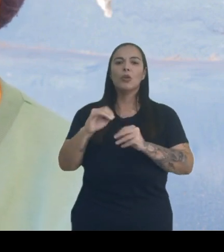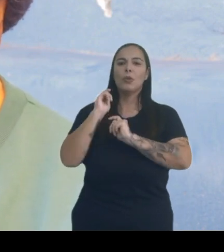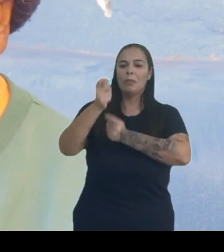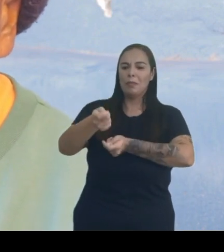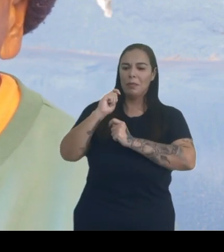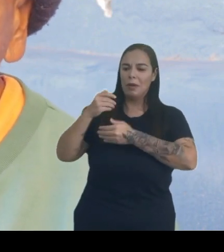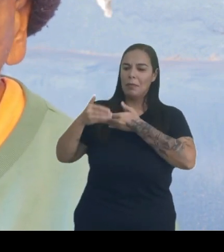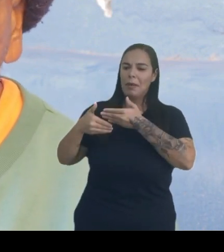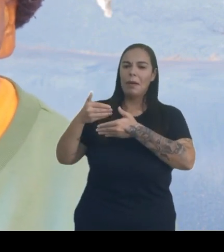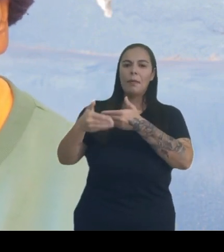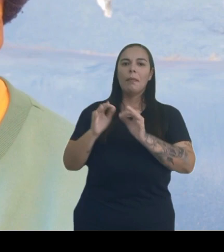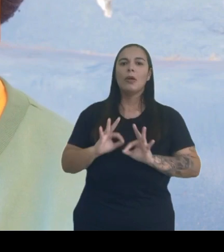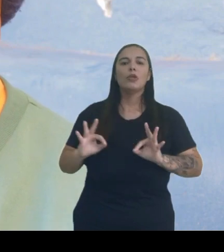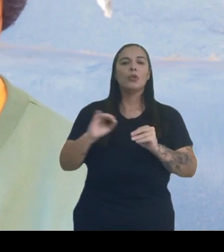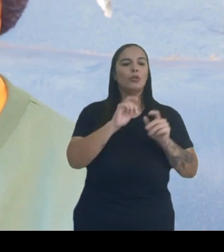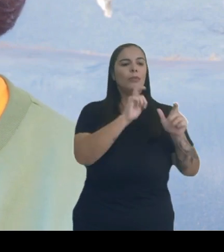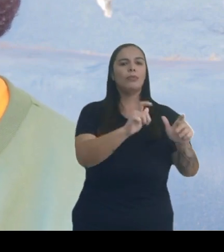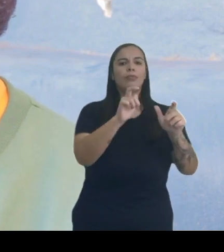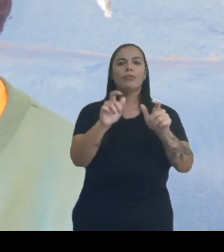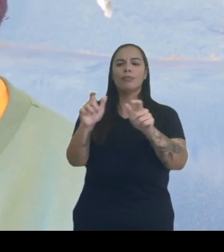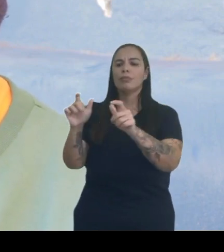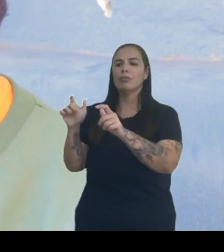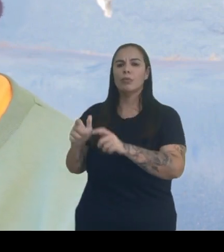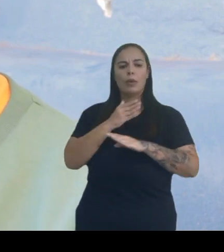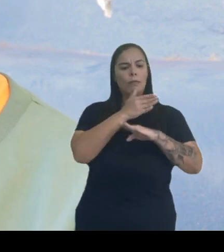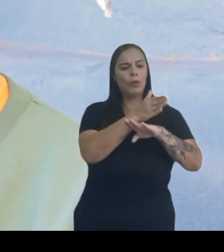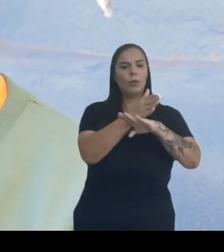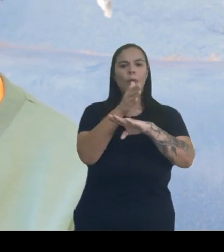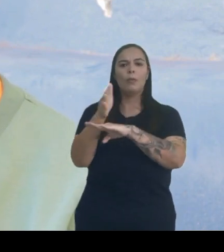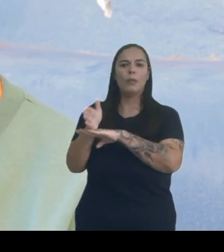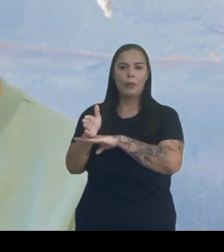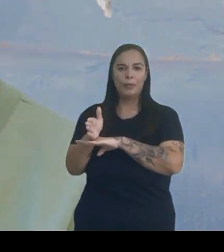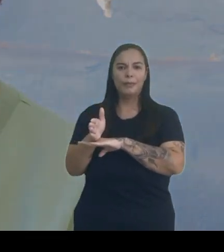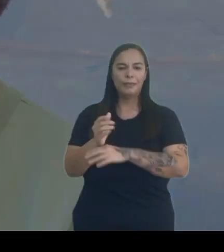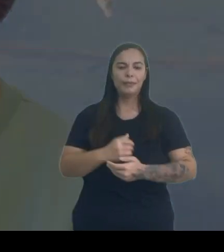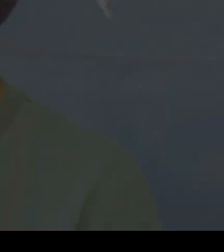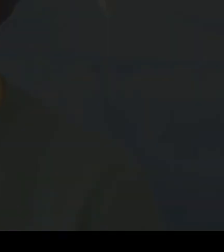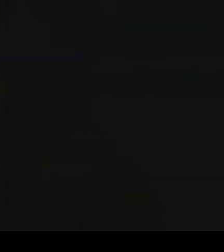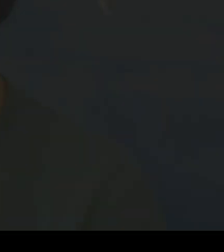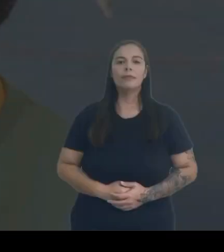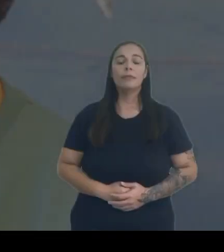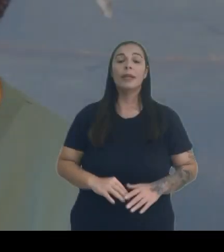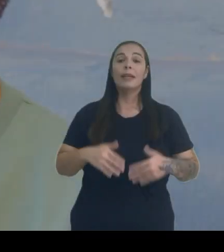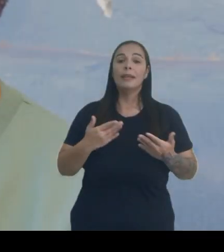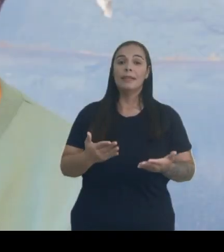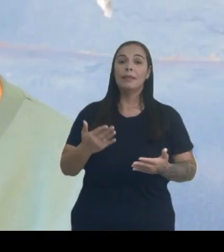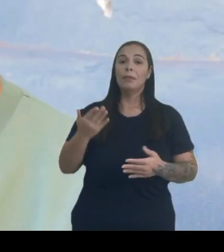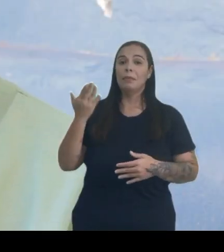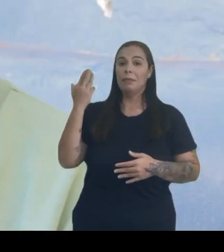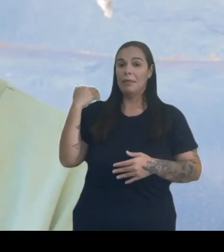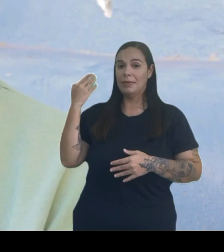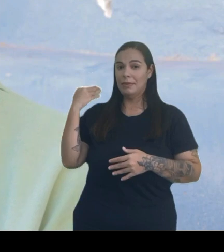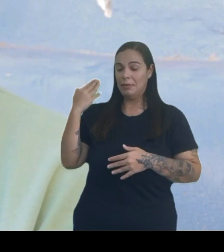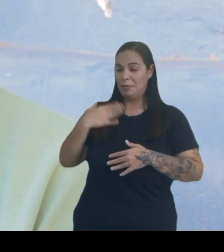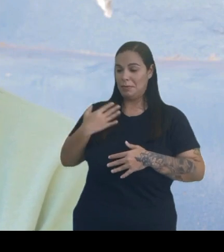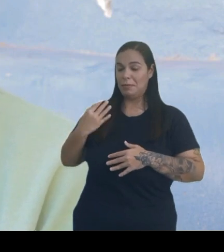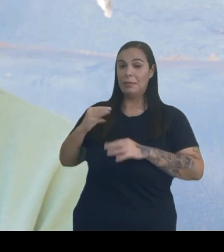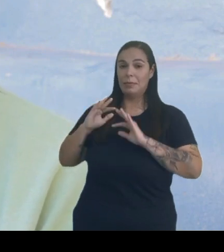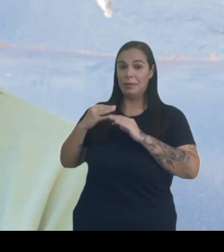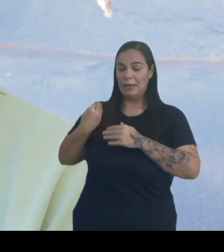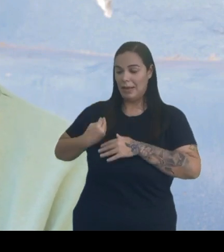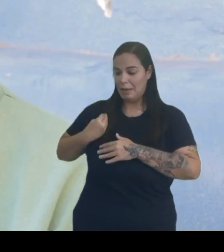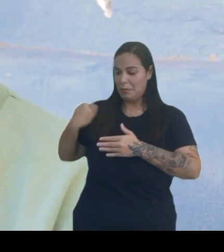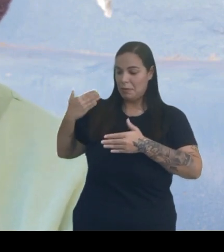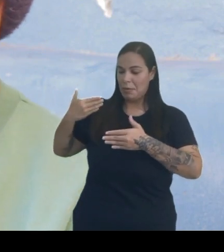pesca, Itaipuaçu, Itacoatiara, Itaipu e Piratininga. Então isso aí, da minha época para